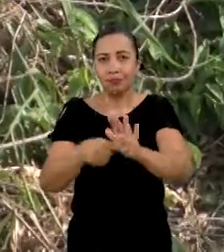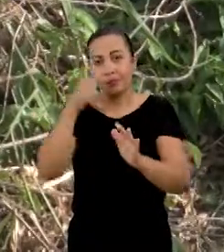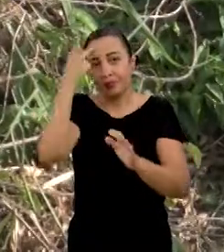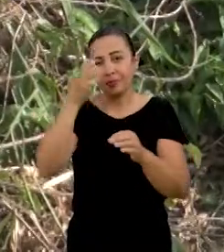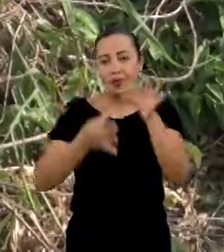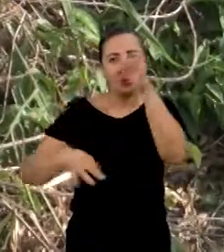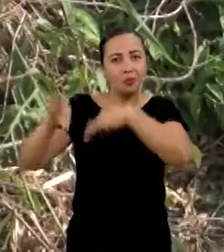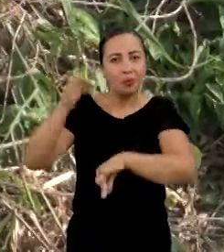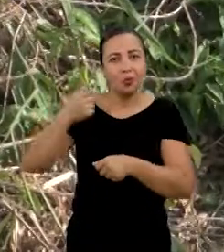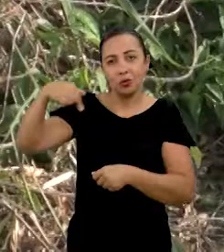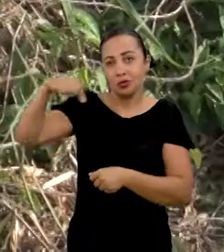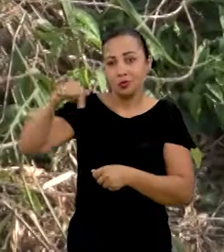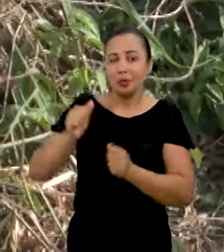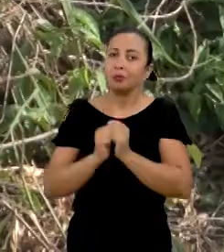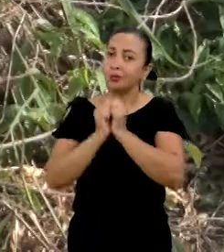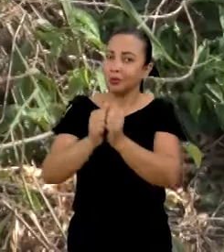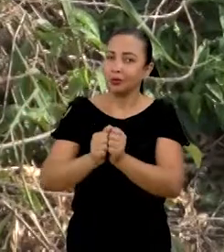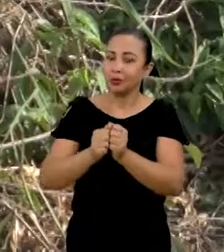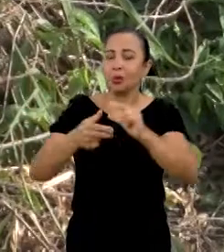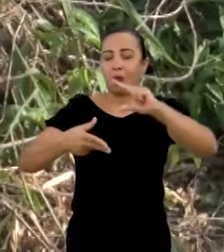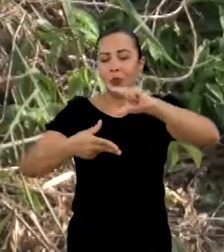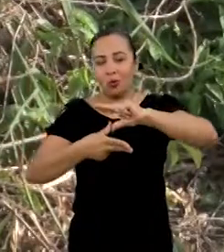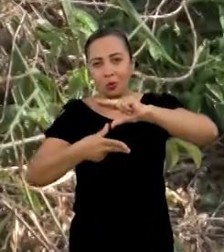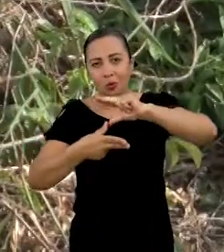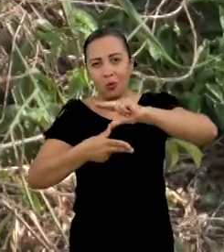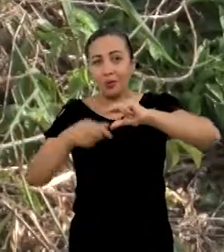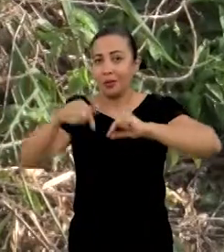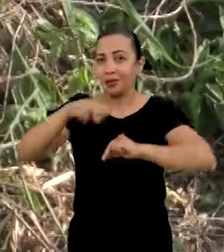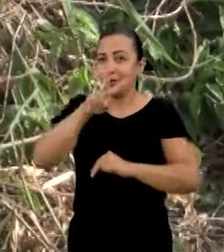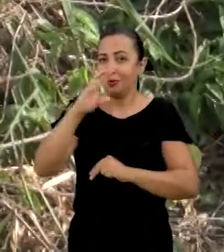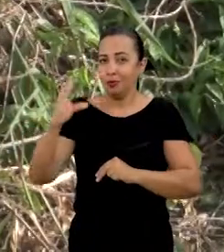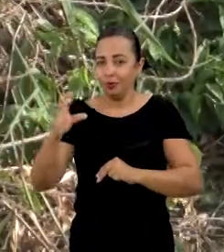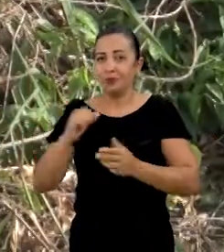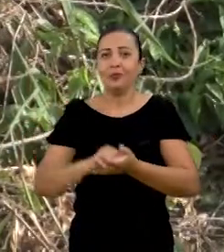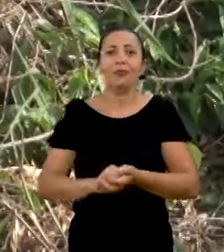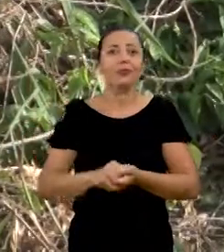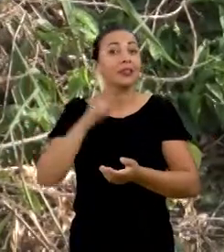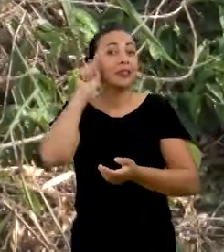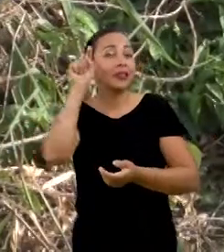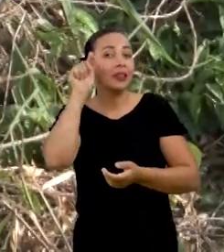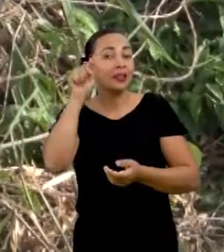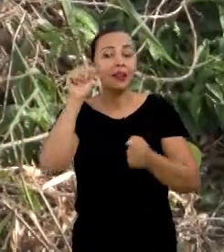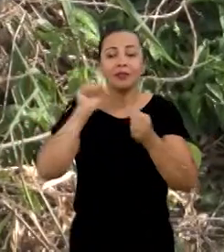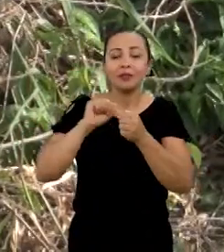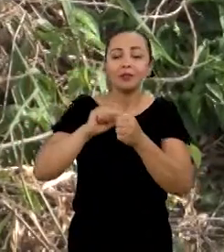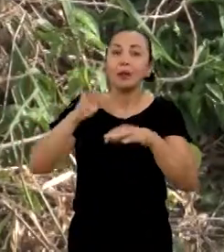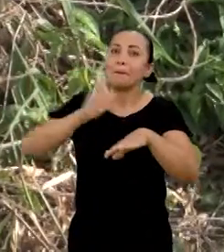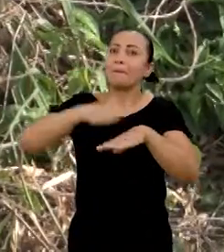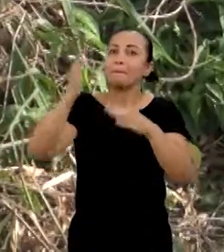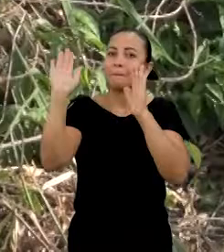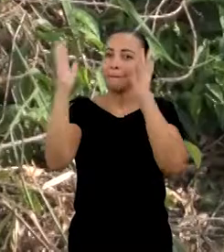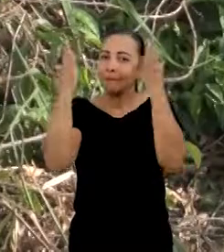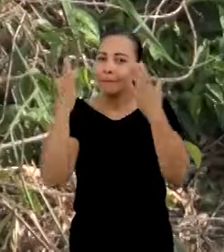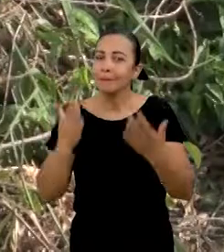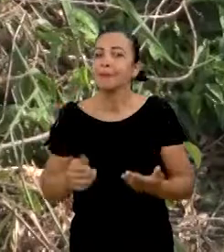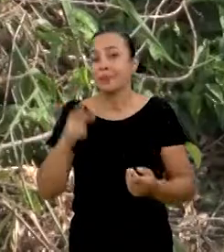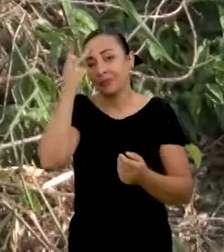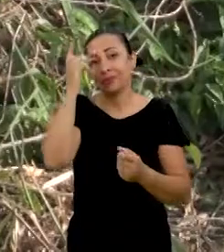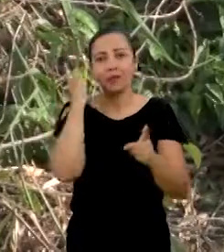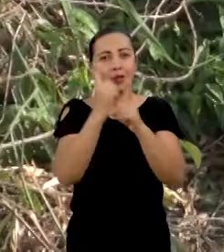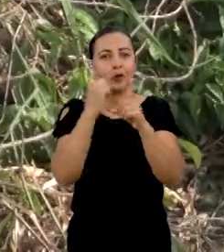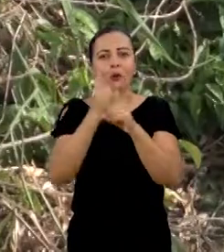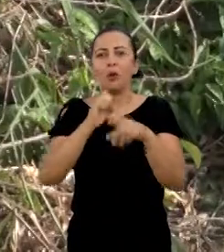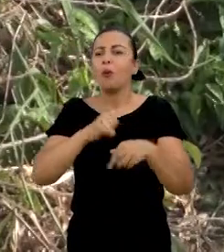para um laboratório de química em parceria com a UFBA, daqui do campus de Vitória da Conquista. Lá foi feito mais análises para chegar